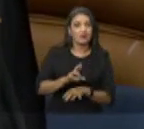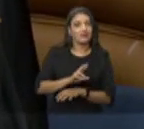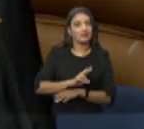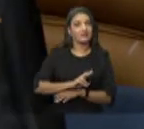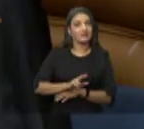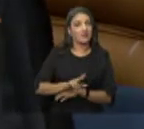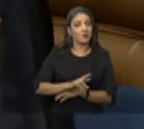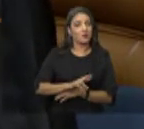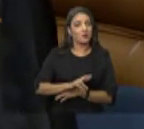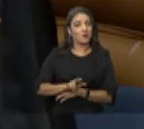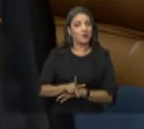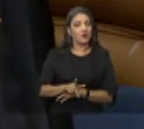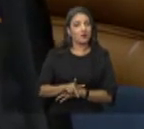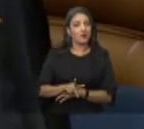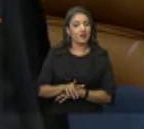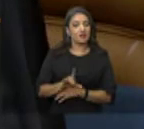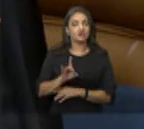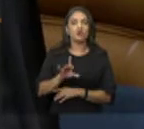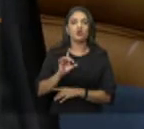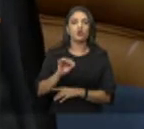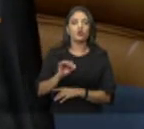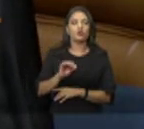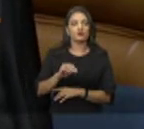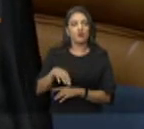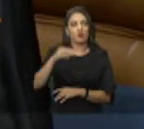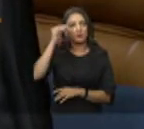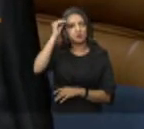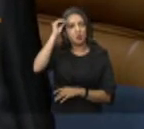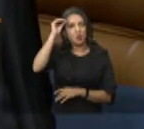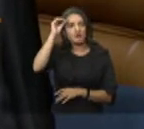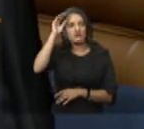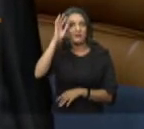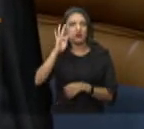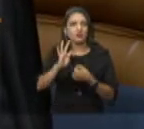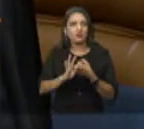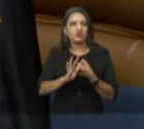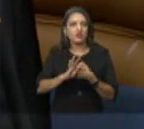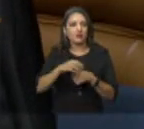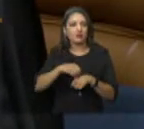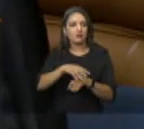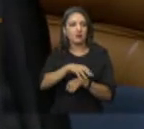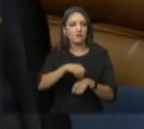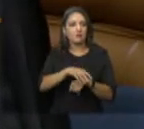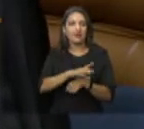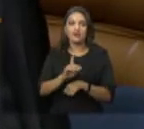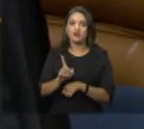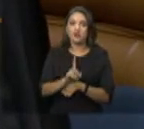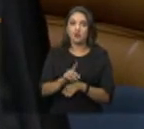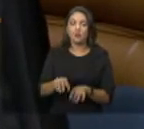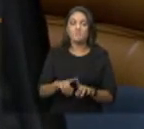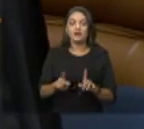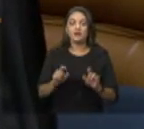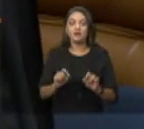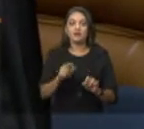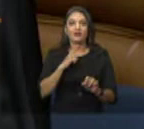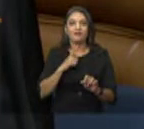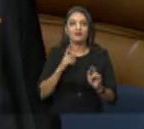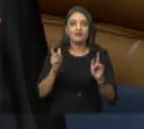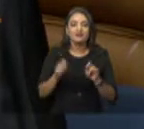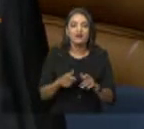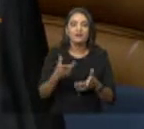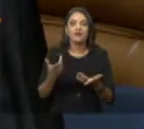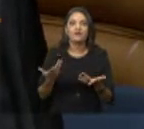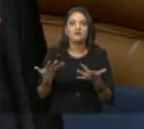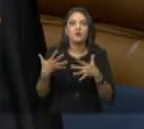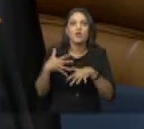do que diz respeito a transmissão de um conhecimento técnico mas sim é um dever no sentido de promover a